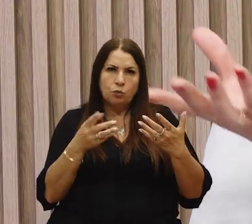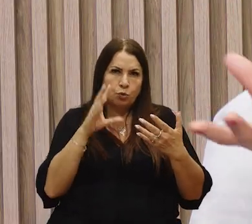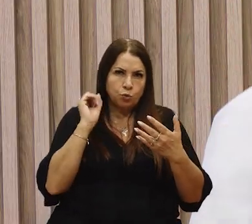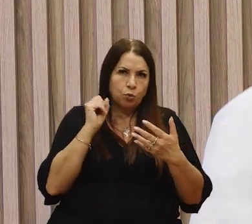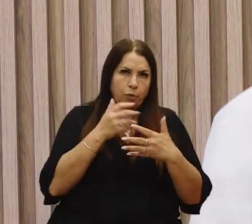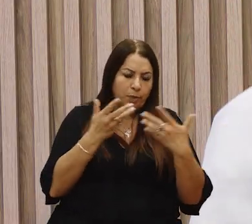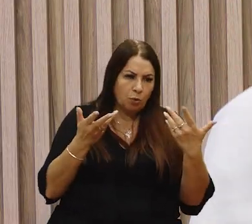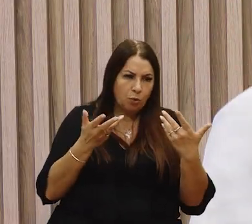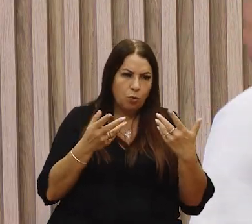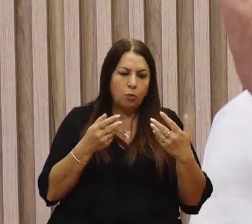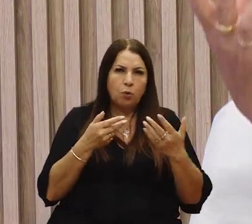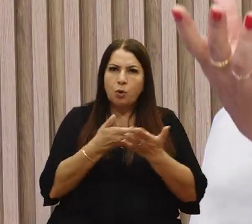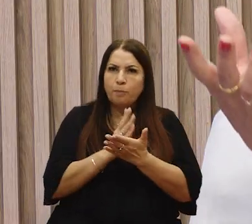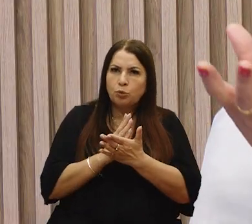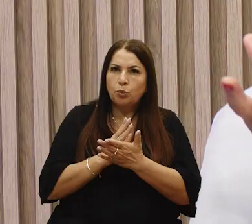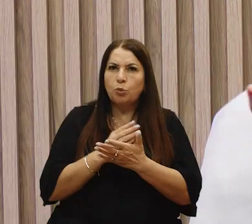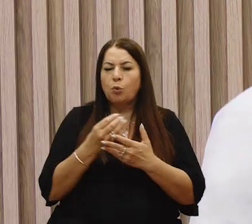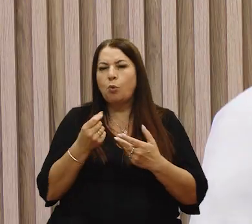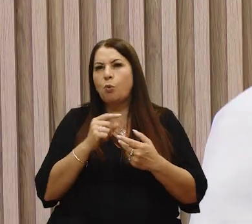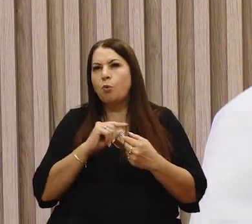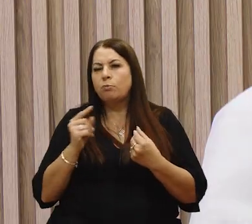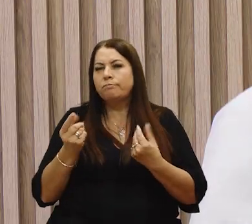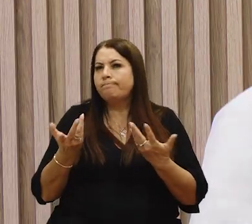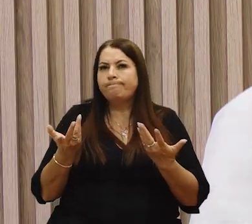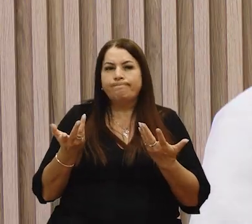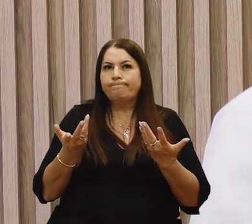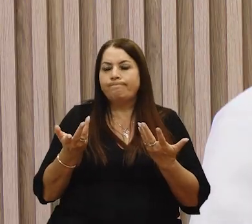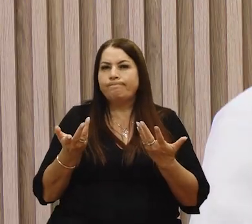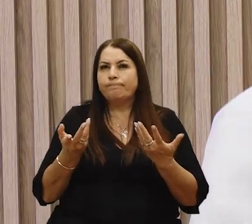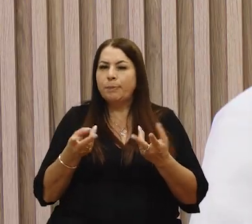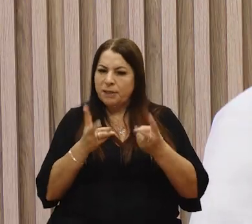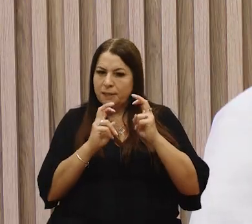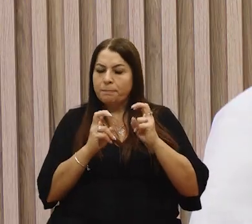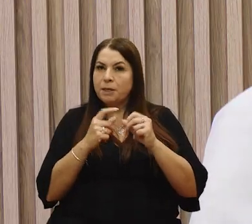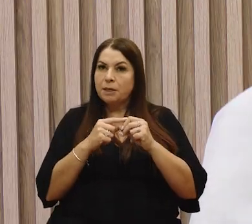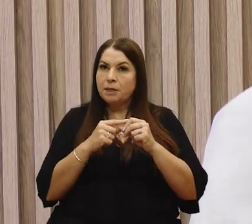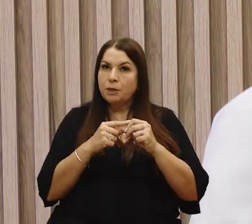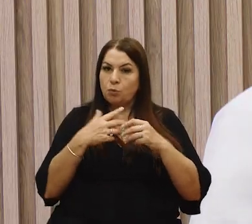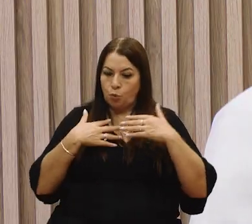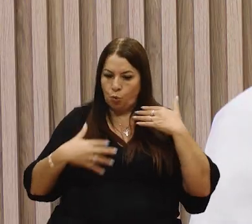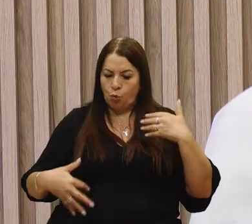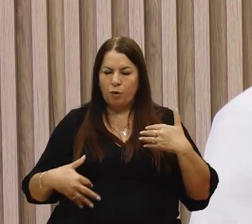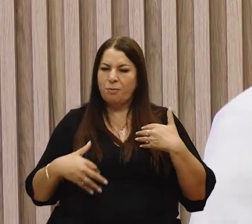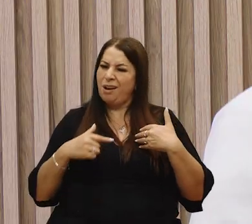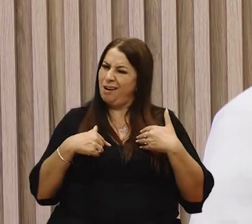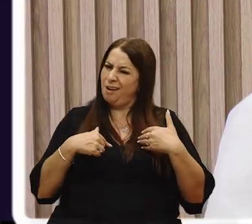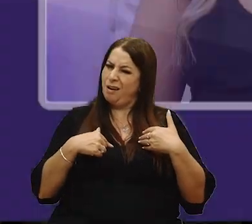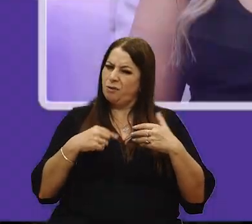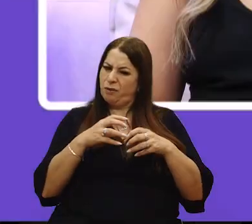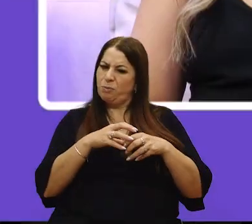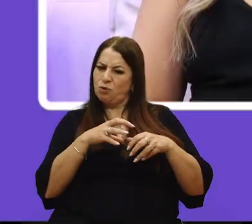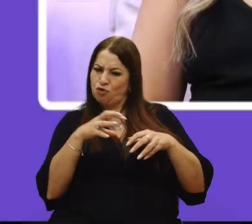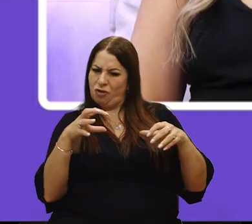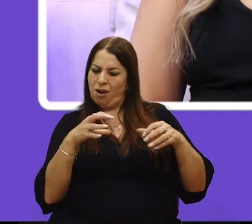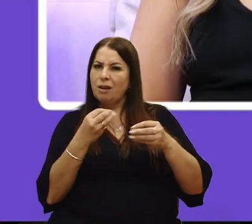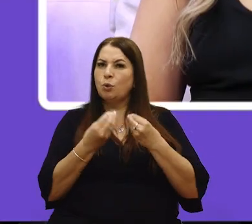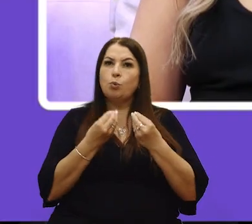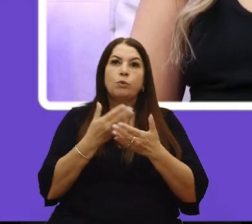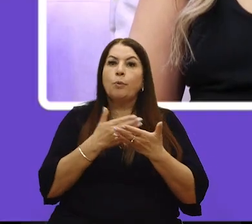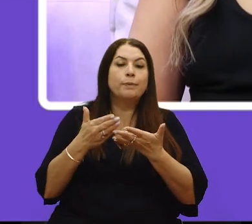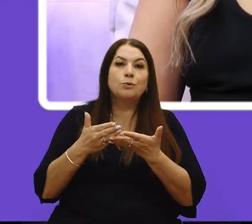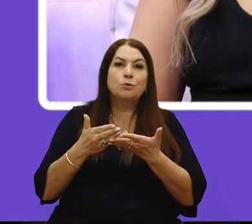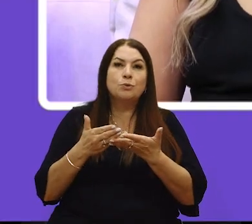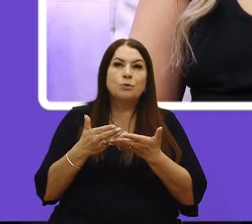com as pernas inchadas, escutou alguma coisa das pessoas que te incomodou, ou você mesmo notou alguma coisa no seu corpo que tava assim, tô ficando